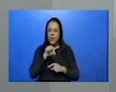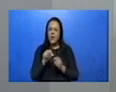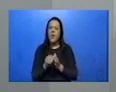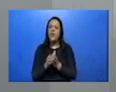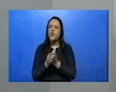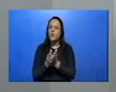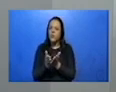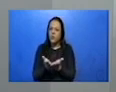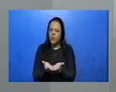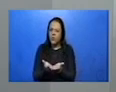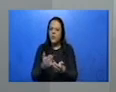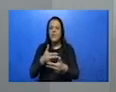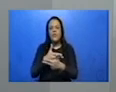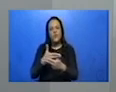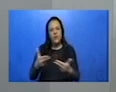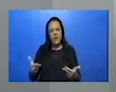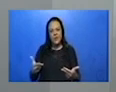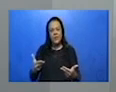agradar, tá?